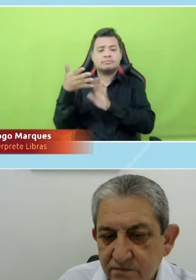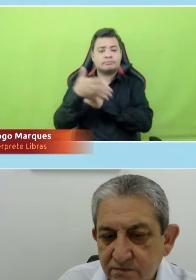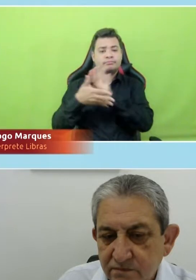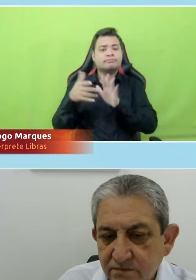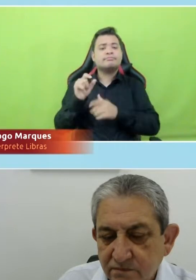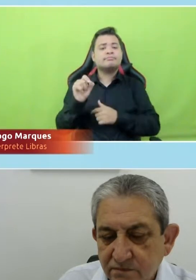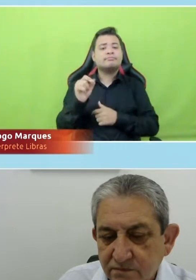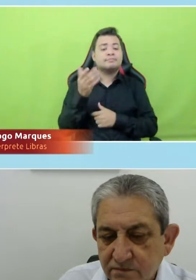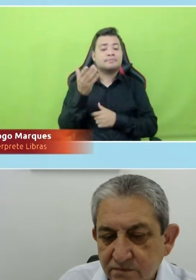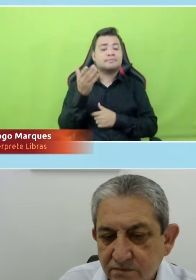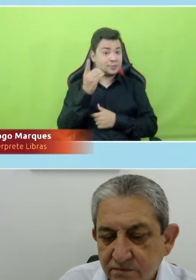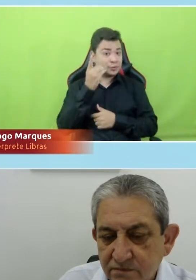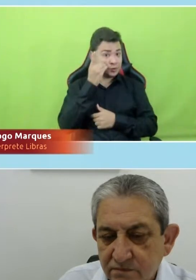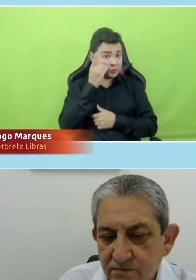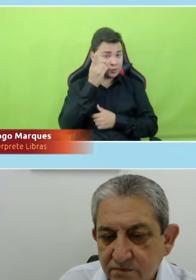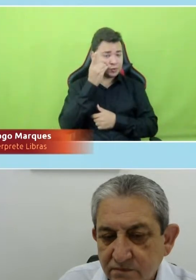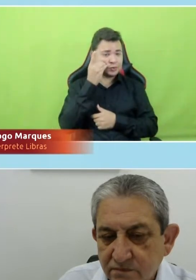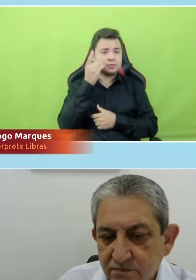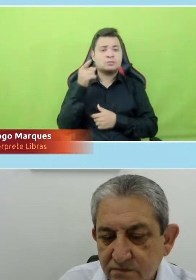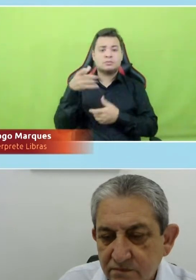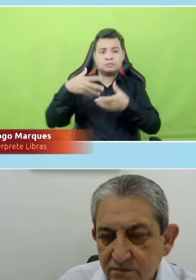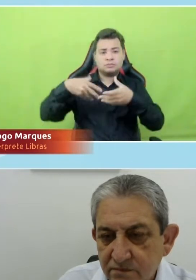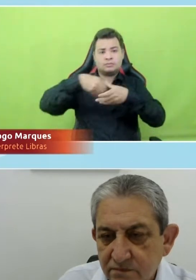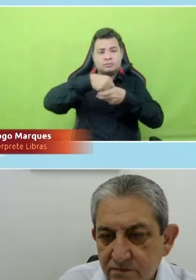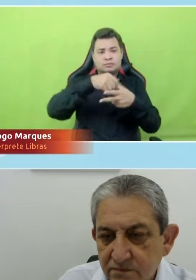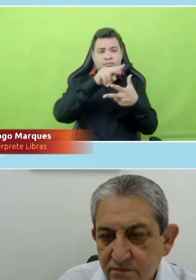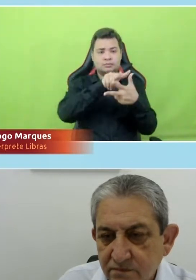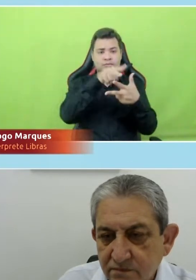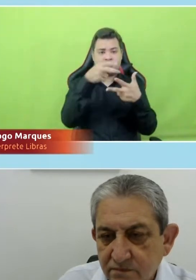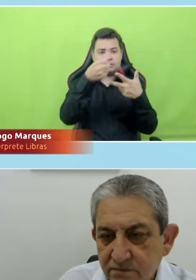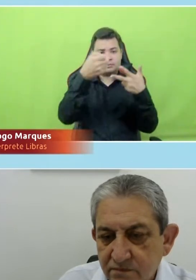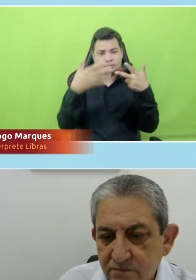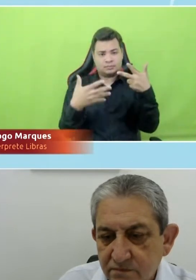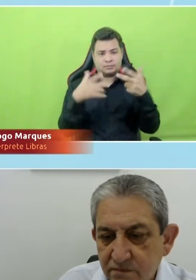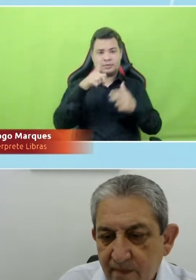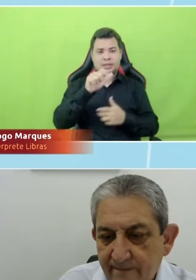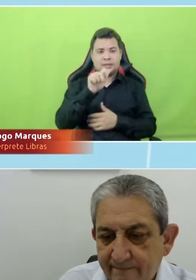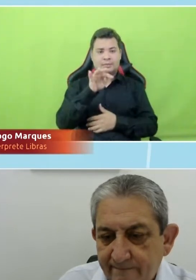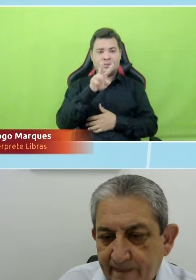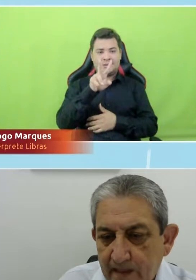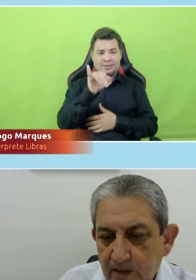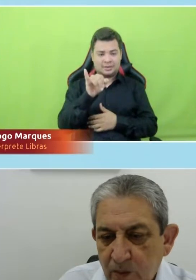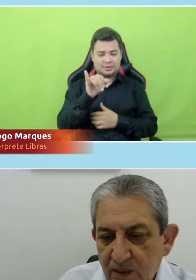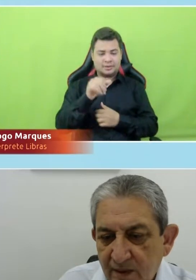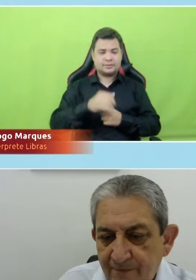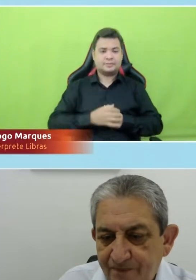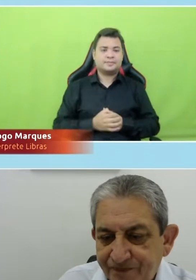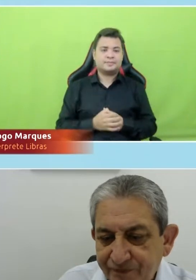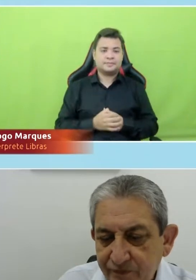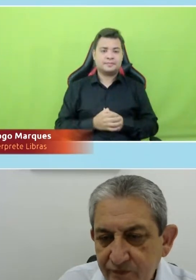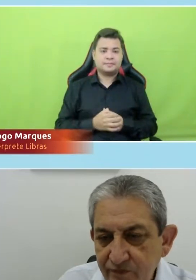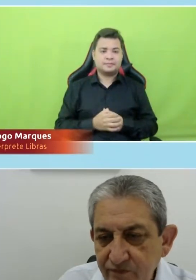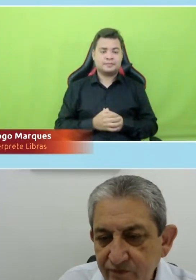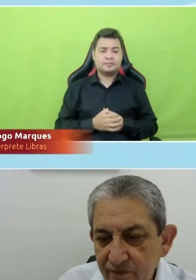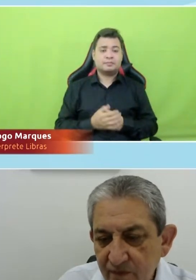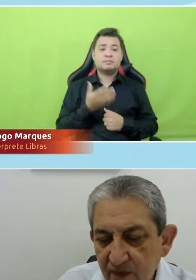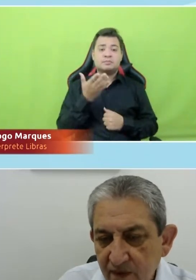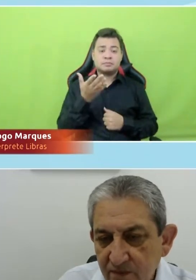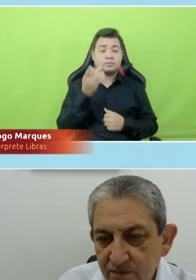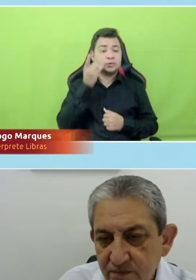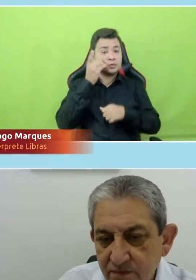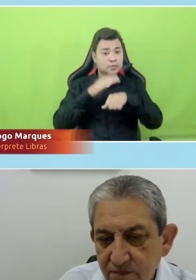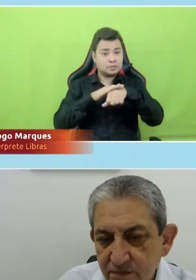Diogo Marques, que é integrante do Laboratório de Tradução Audiovisual Acessível, o LabTAV. Ele tem pele